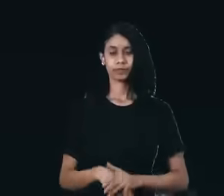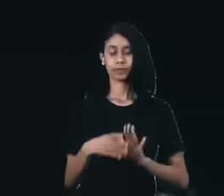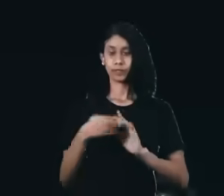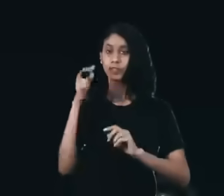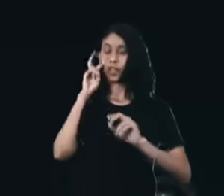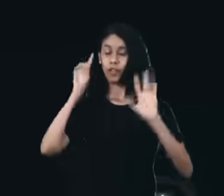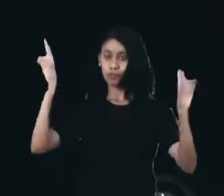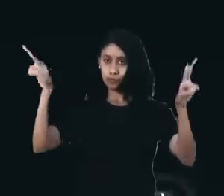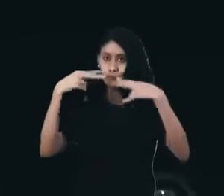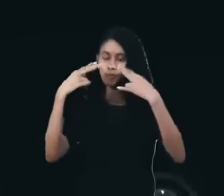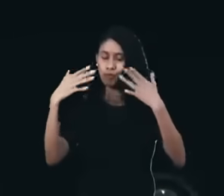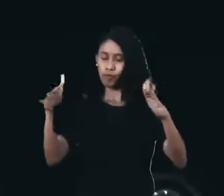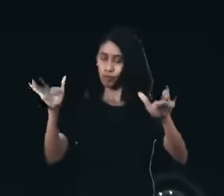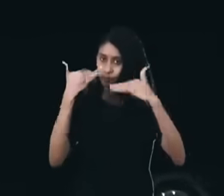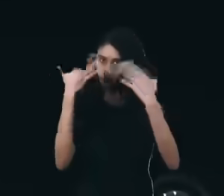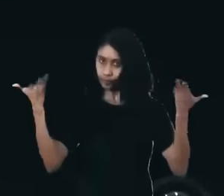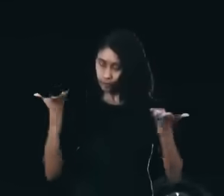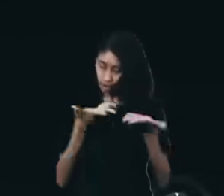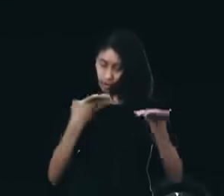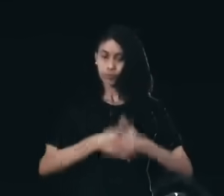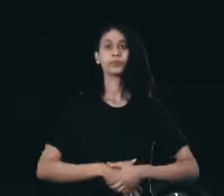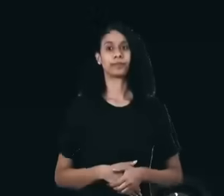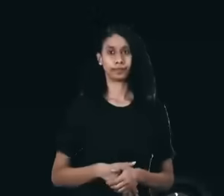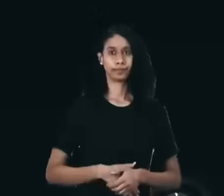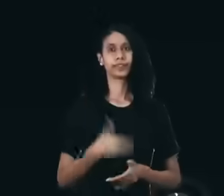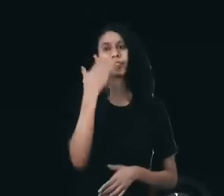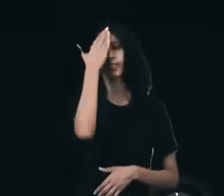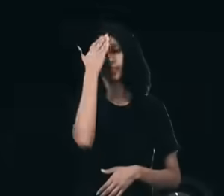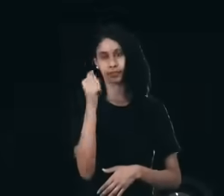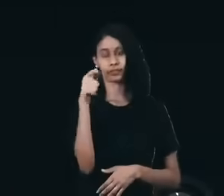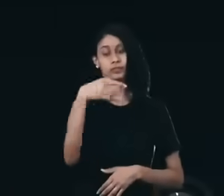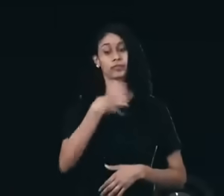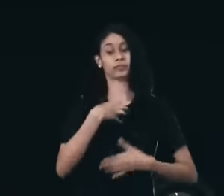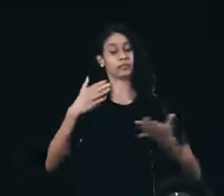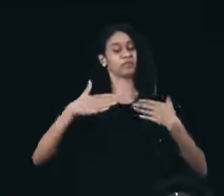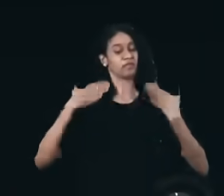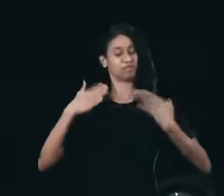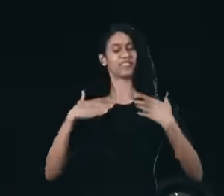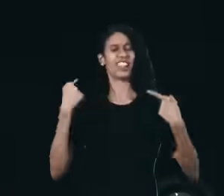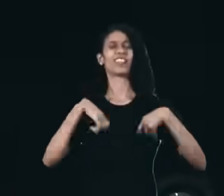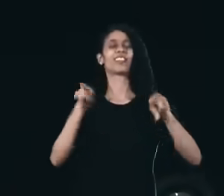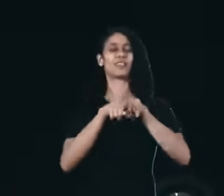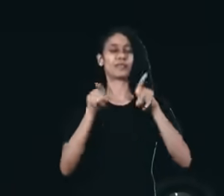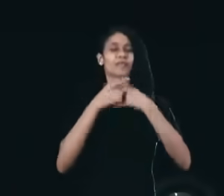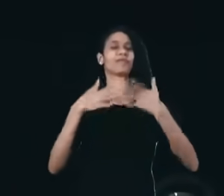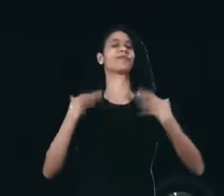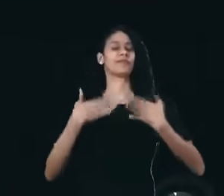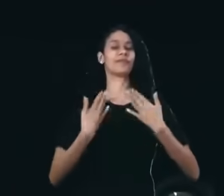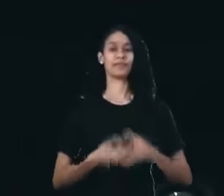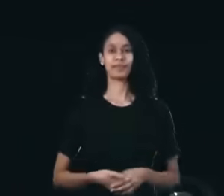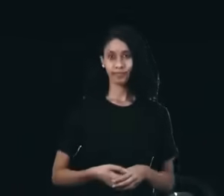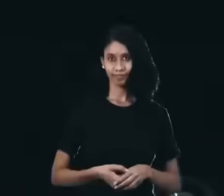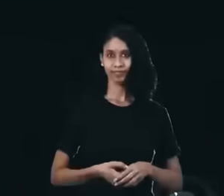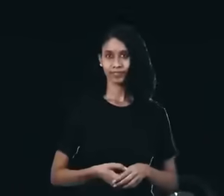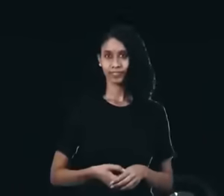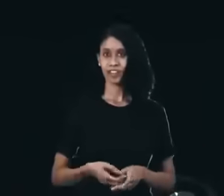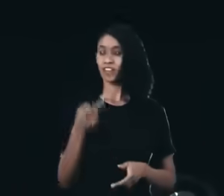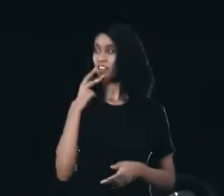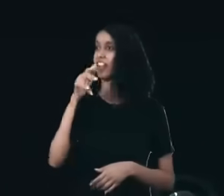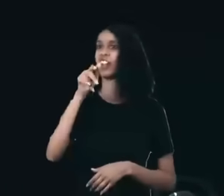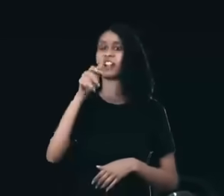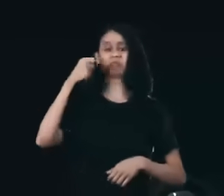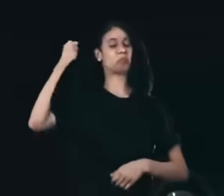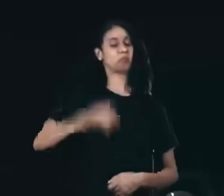Olha bem para mim, gente. Sei que vocês ficaram animadas. Eu também fiquei. Falando de atitude, eu me animo